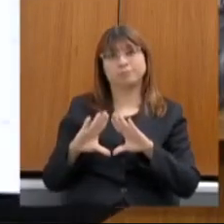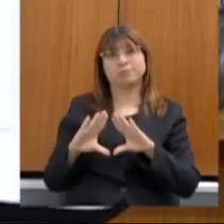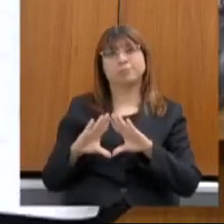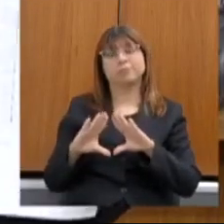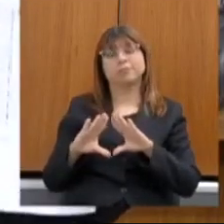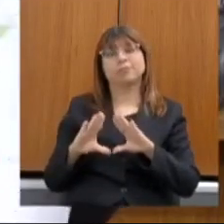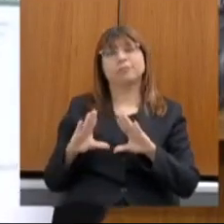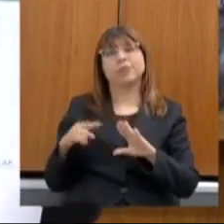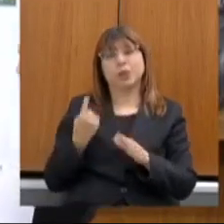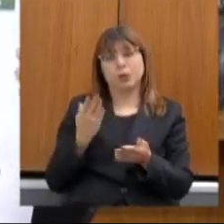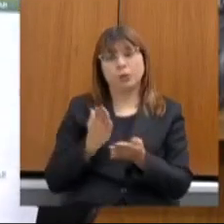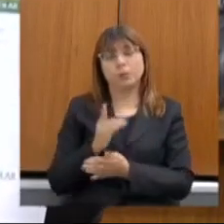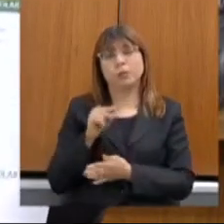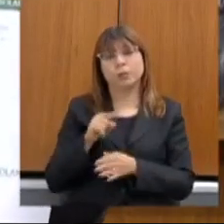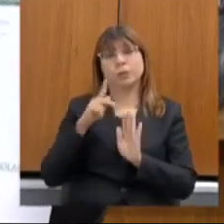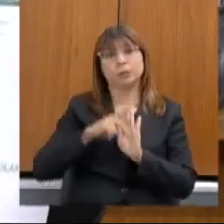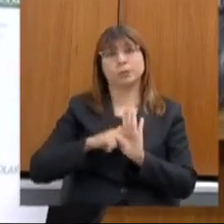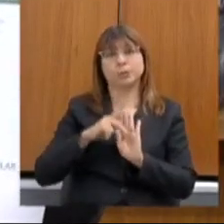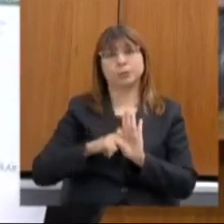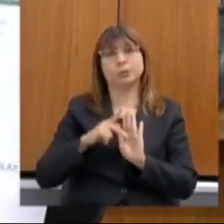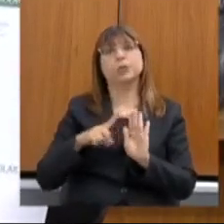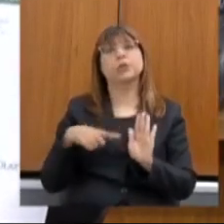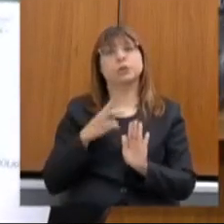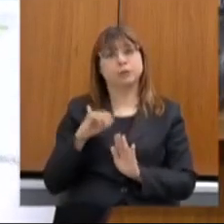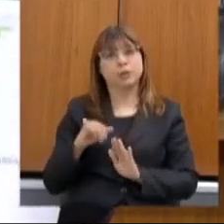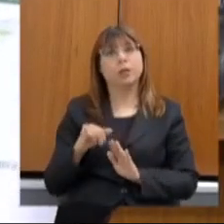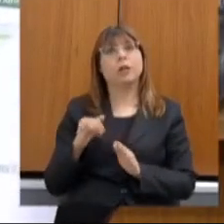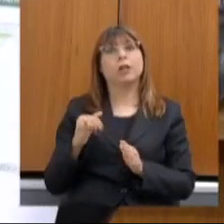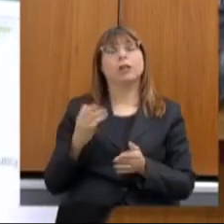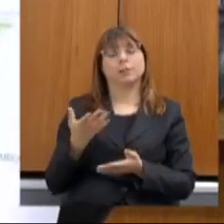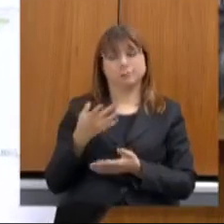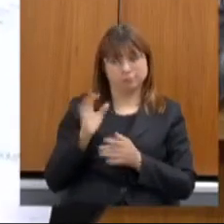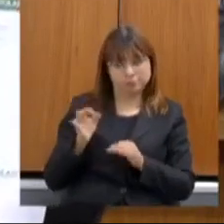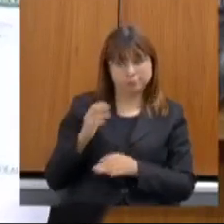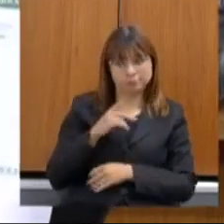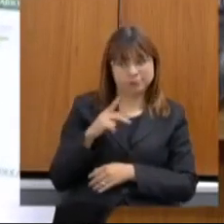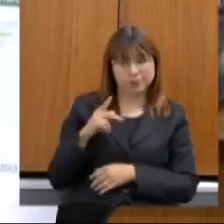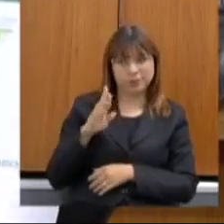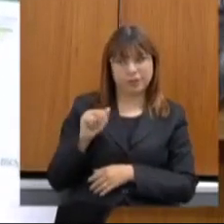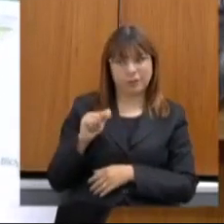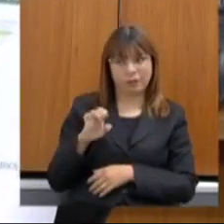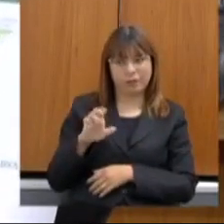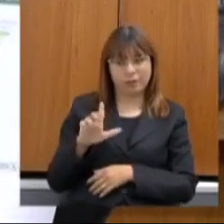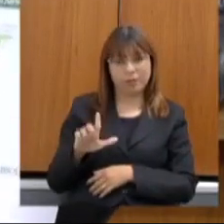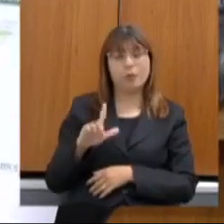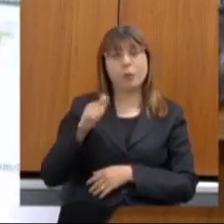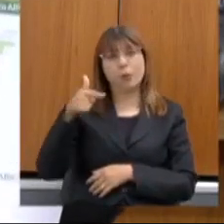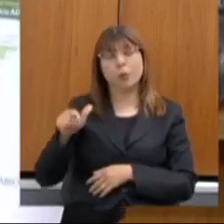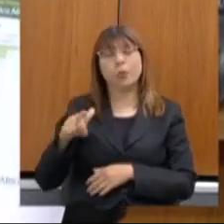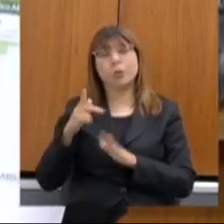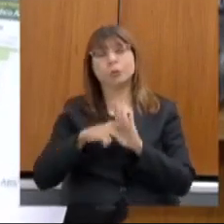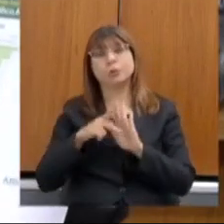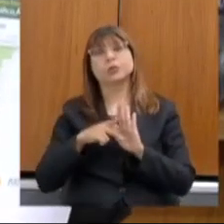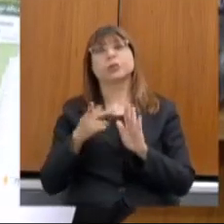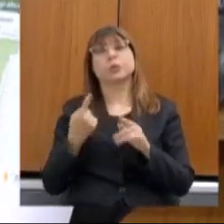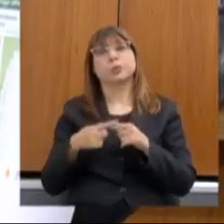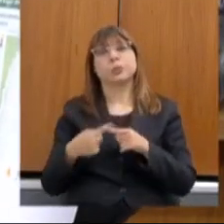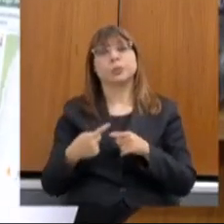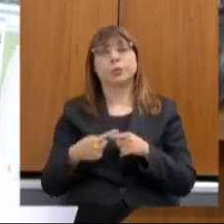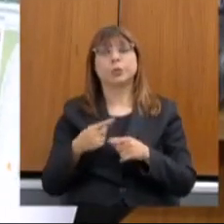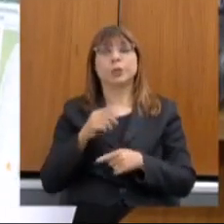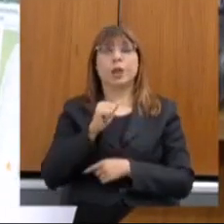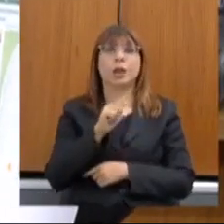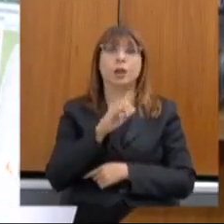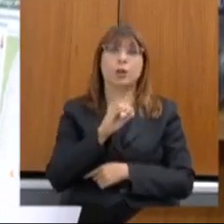que aprovamos esse projeto e vamos aprovar né Presidente Rafael o outro projeto Ogushi Patrus tem sido